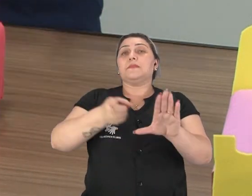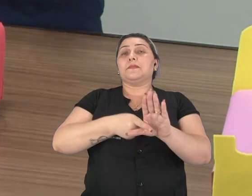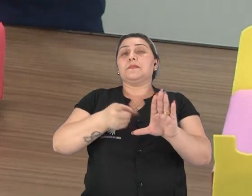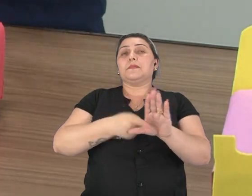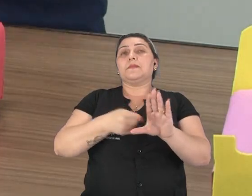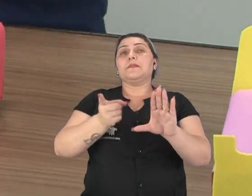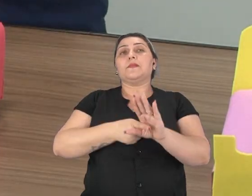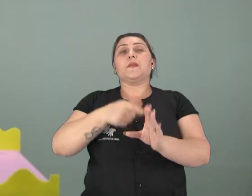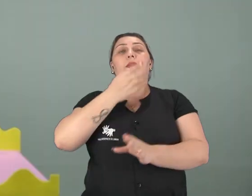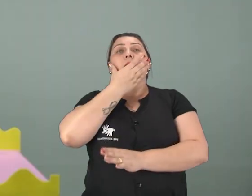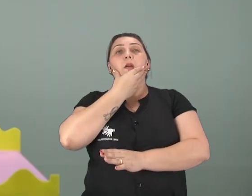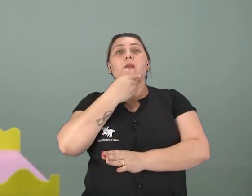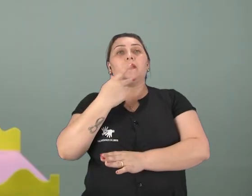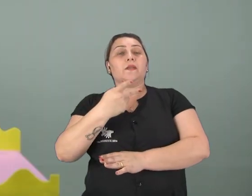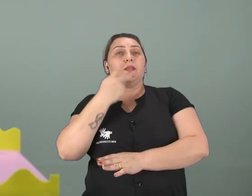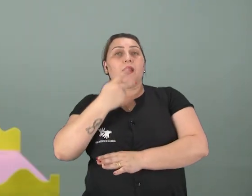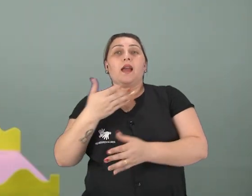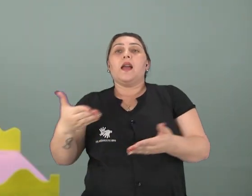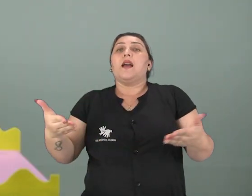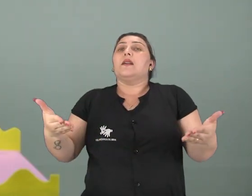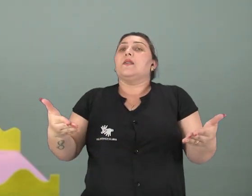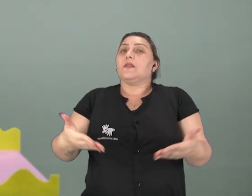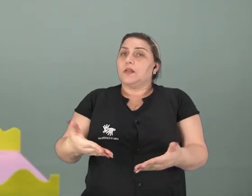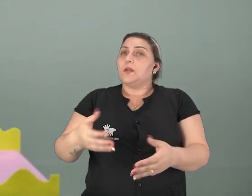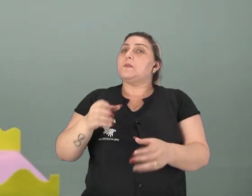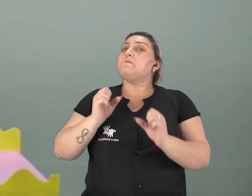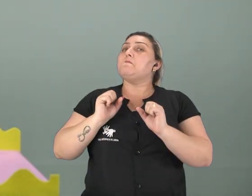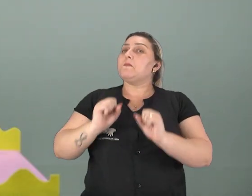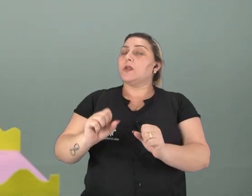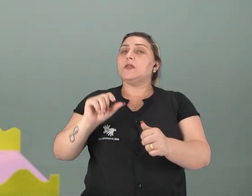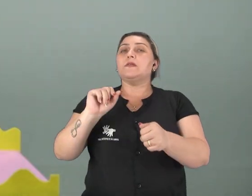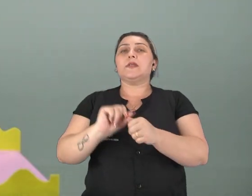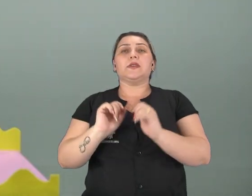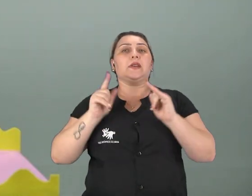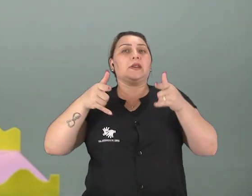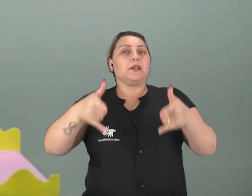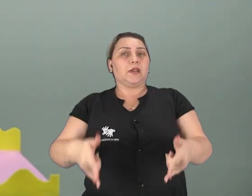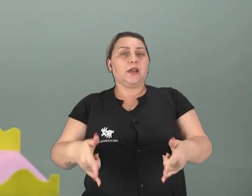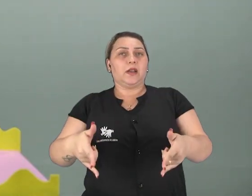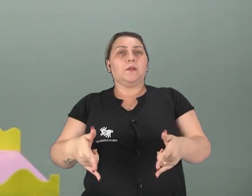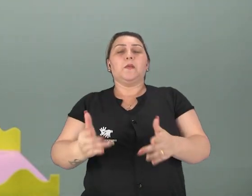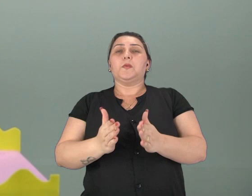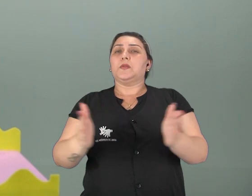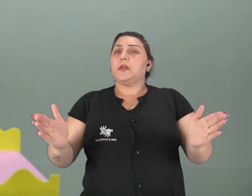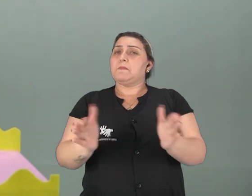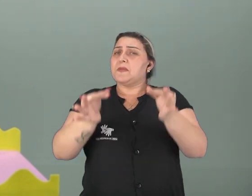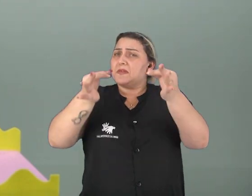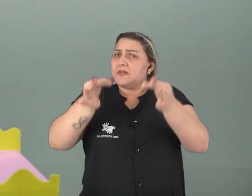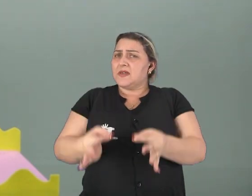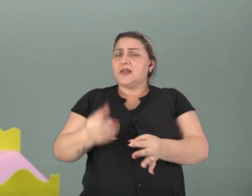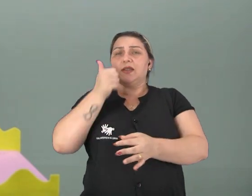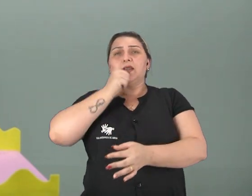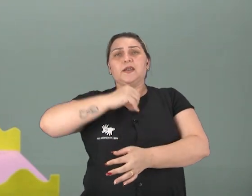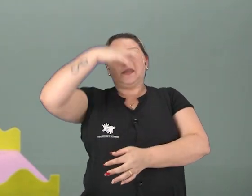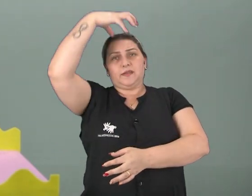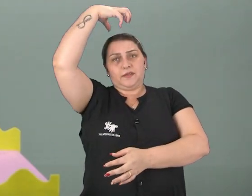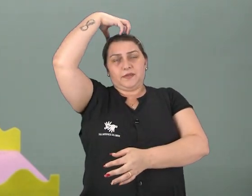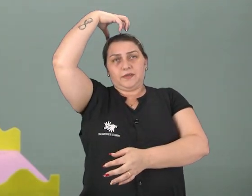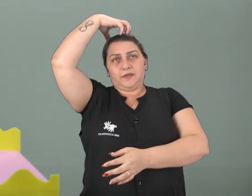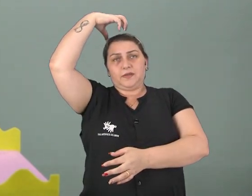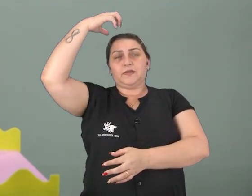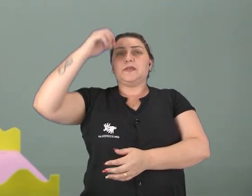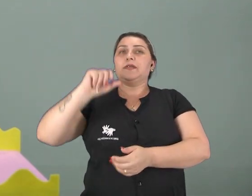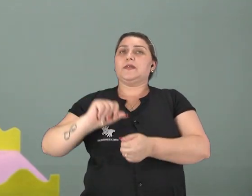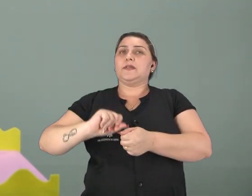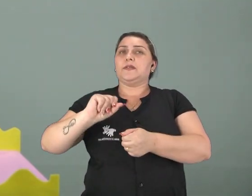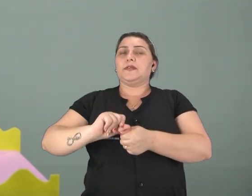O carpinteiro então falou: agora sim eu posso fazer a cama do tamanho da rainha. E foi